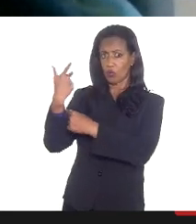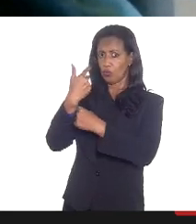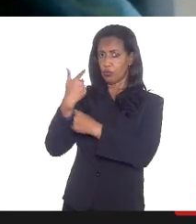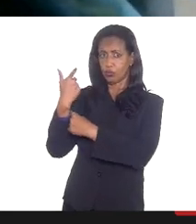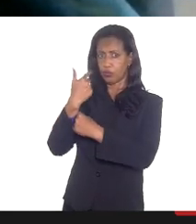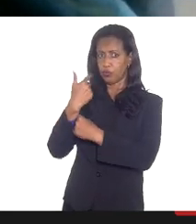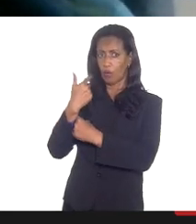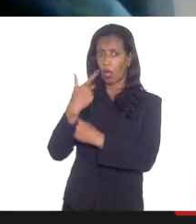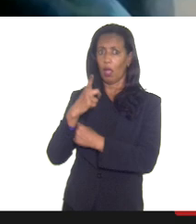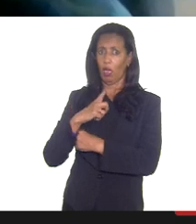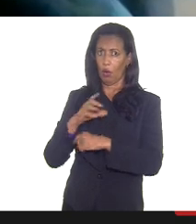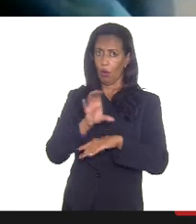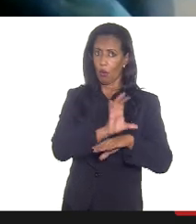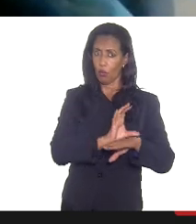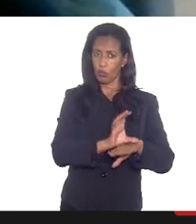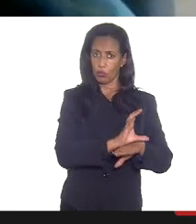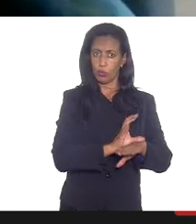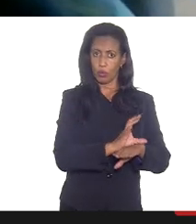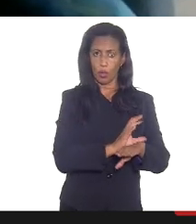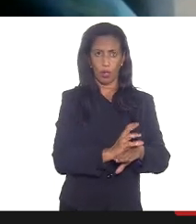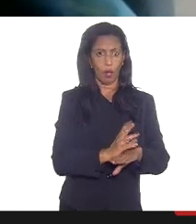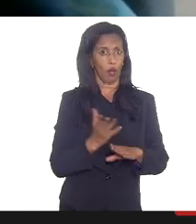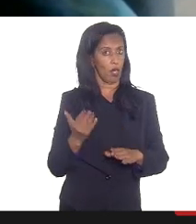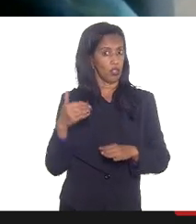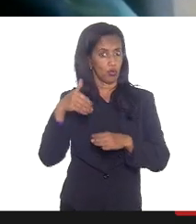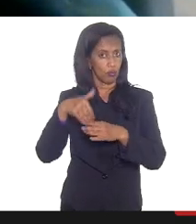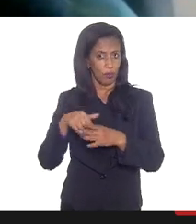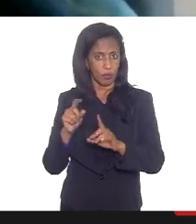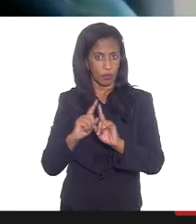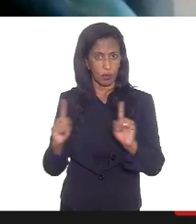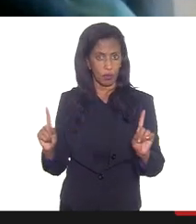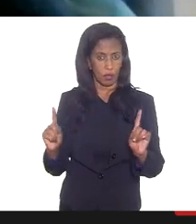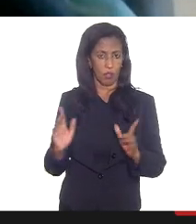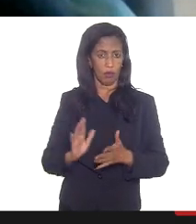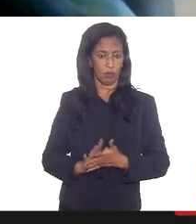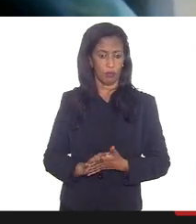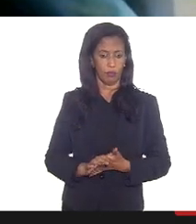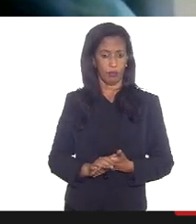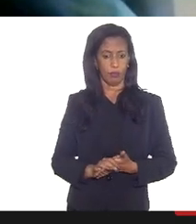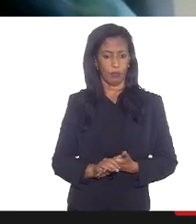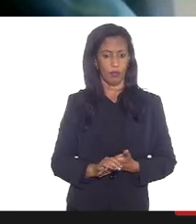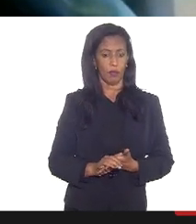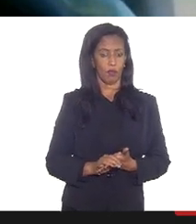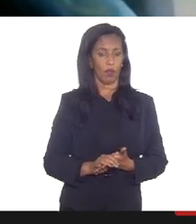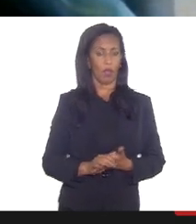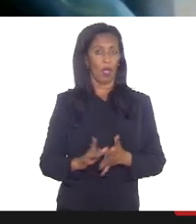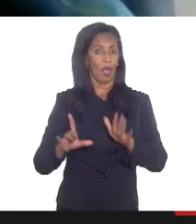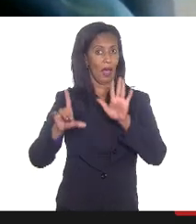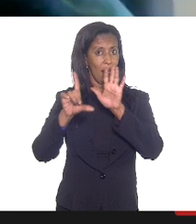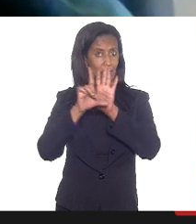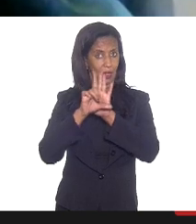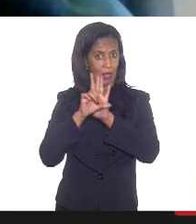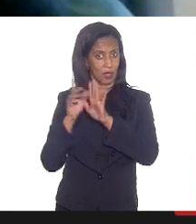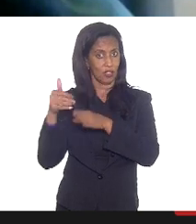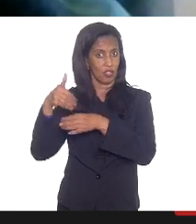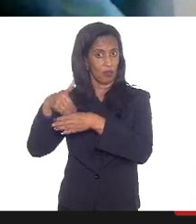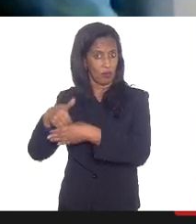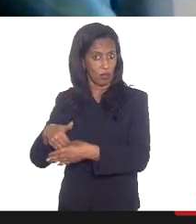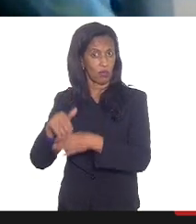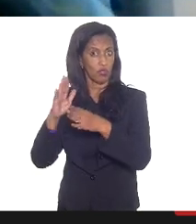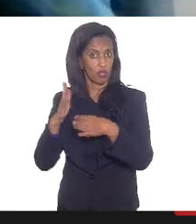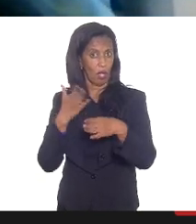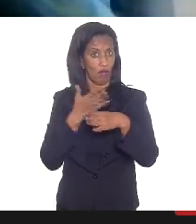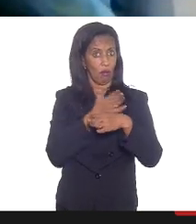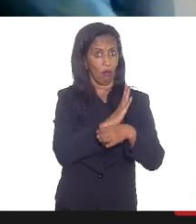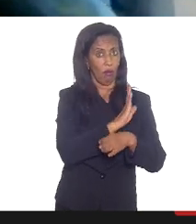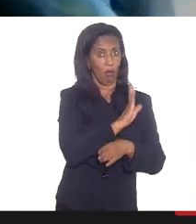da intimidade. Então, é claro que a gente não está votando isso. Né? A lei que nós votamos está em vigor, foi sancionada.